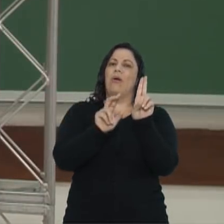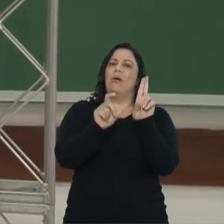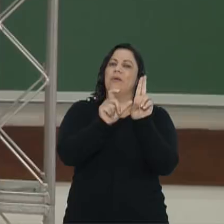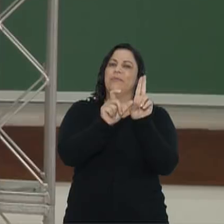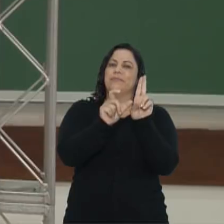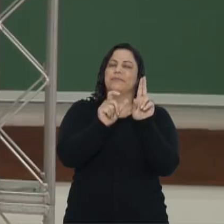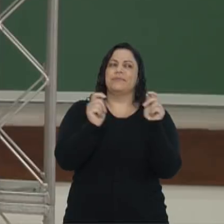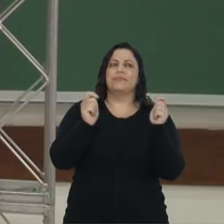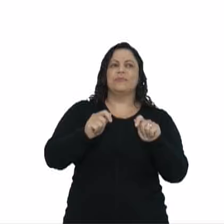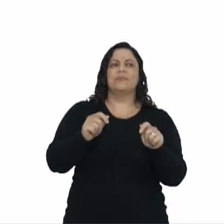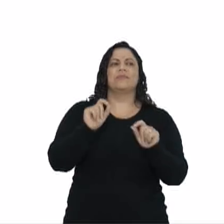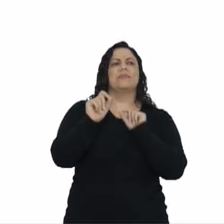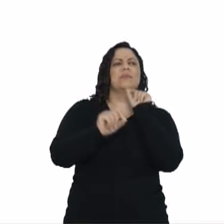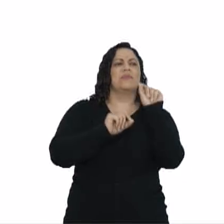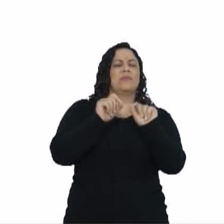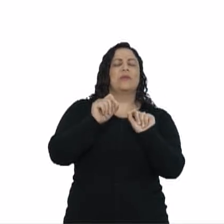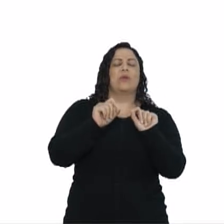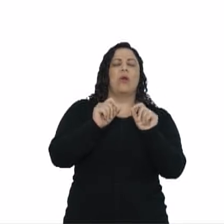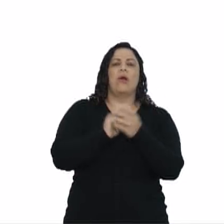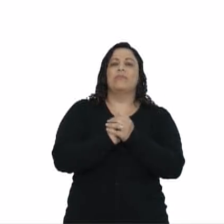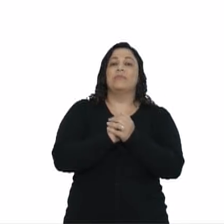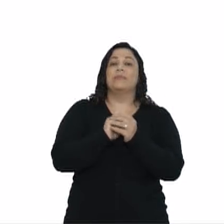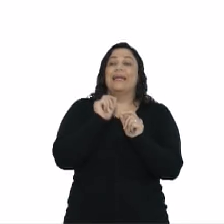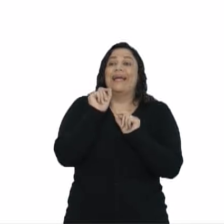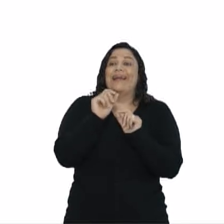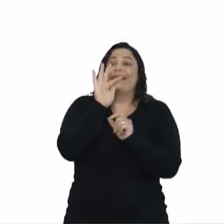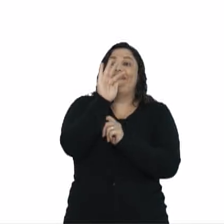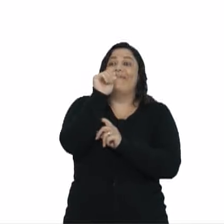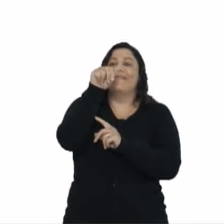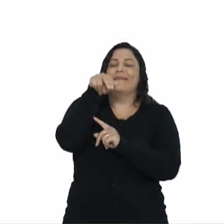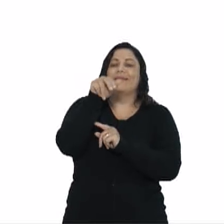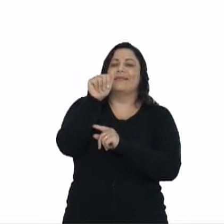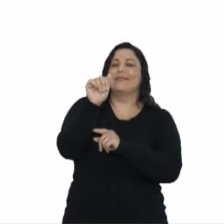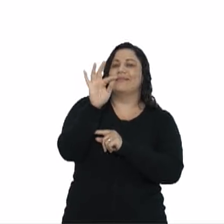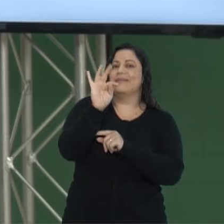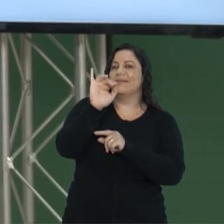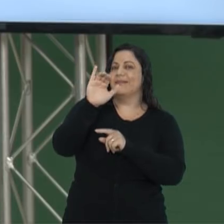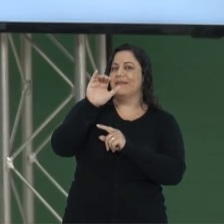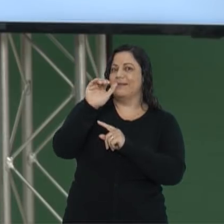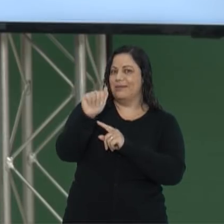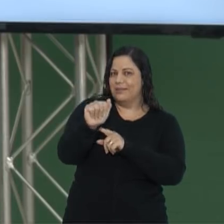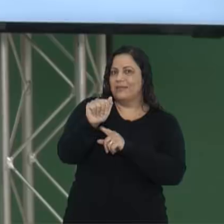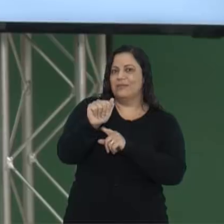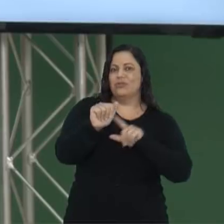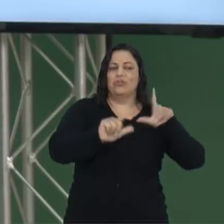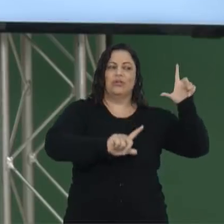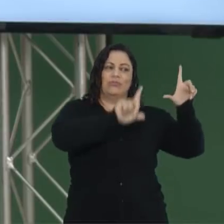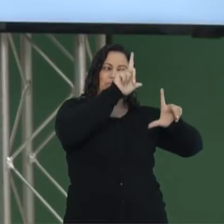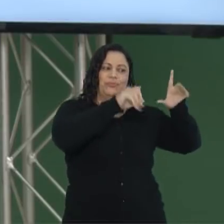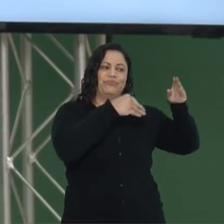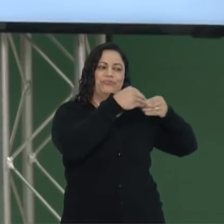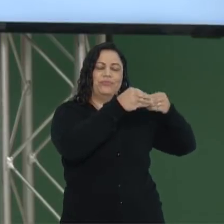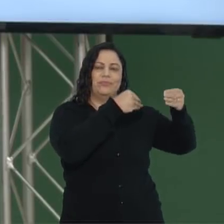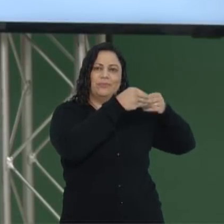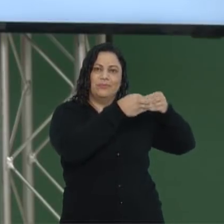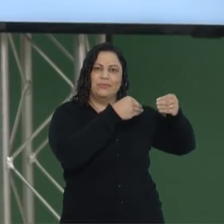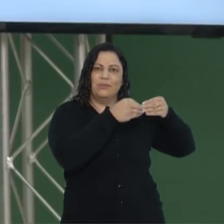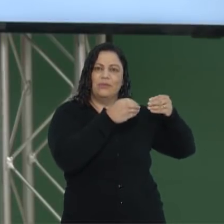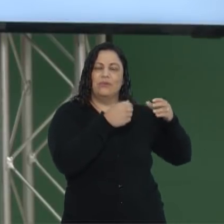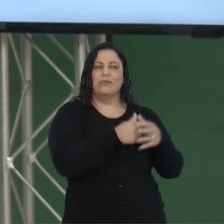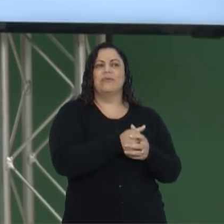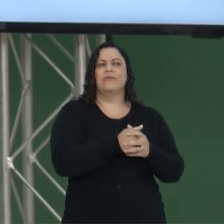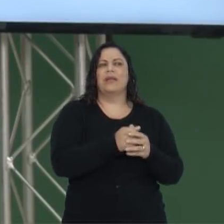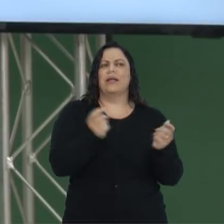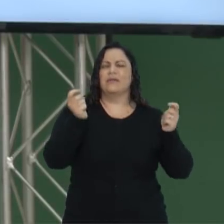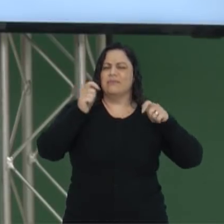termo? Por telenovelas. Então, qual é a expressão? A expressão é por telenovelas. No caso aqui, a gente tem